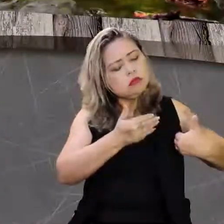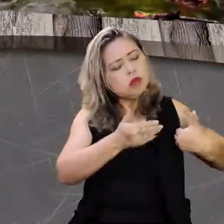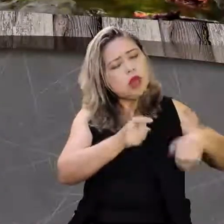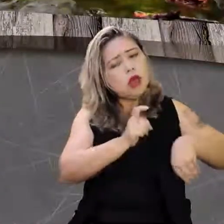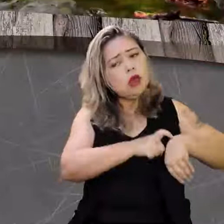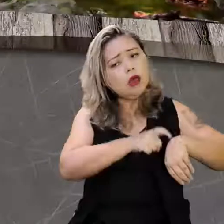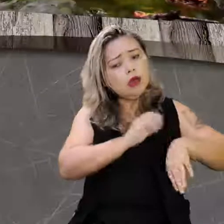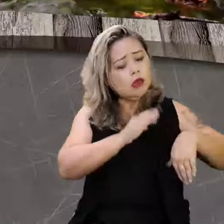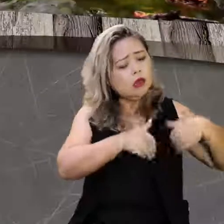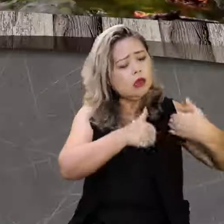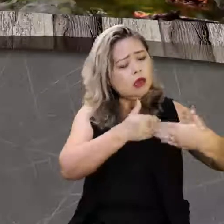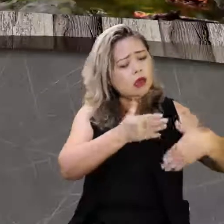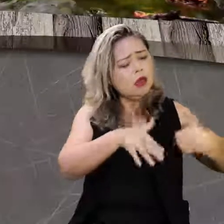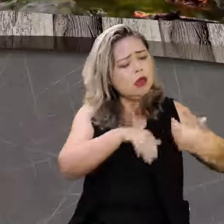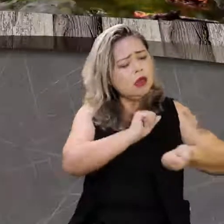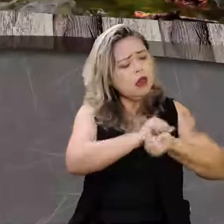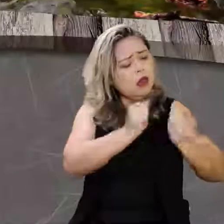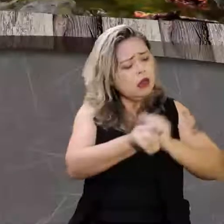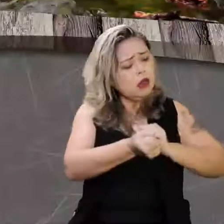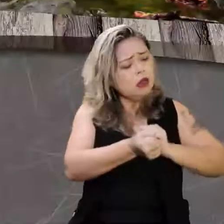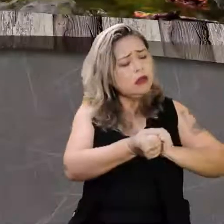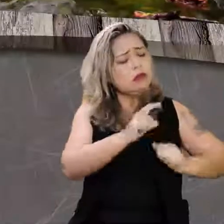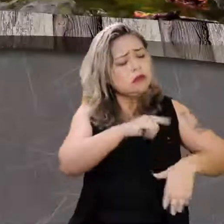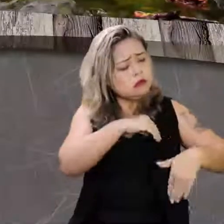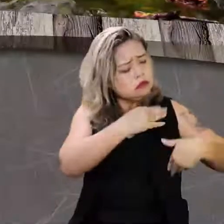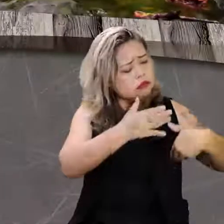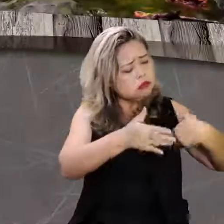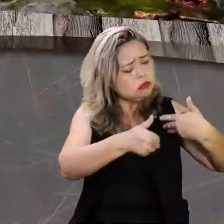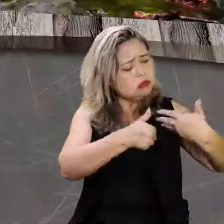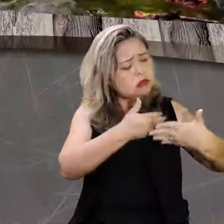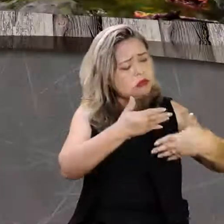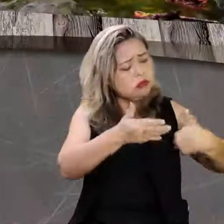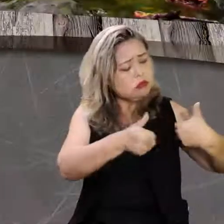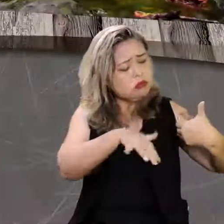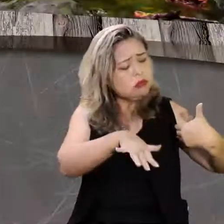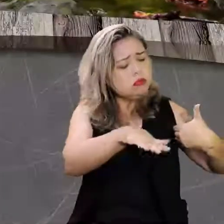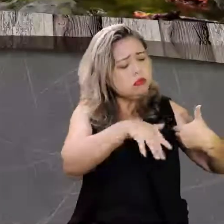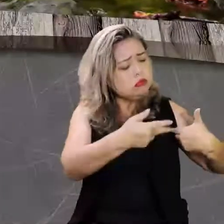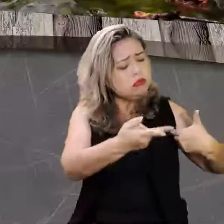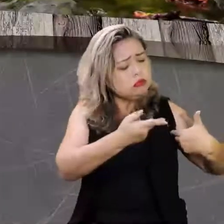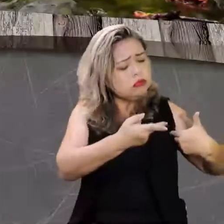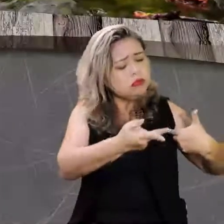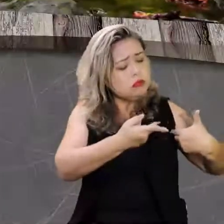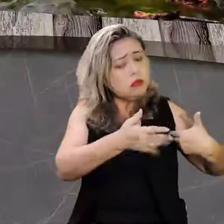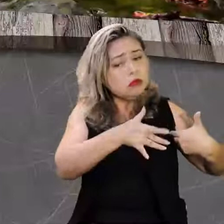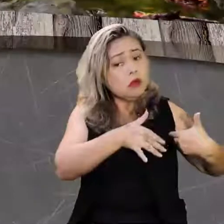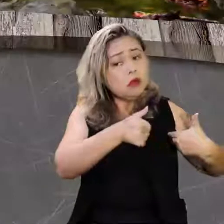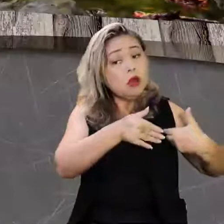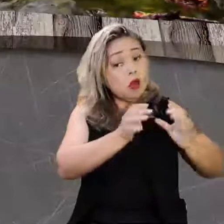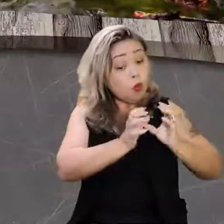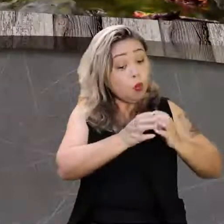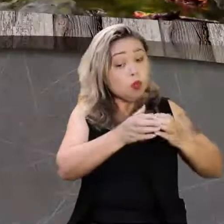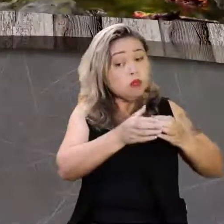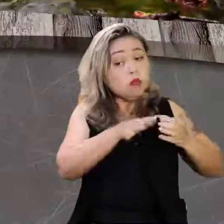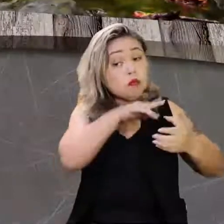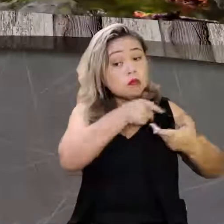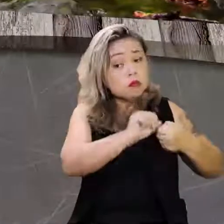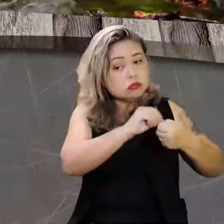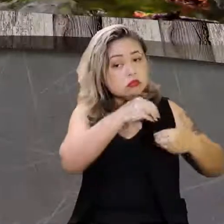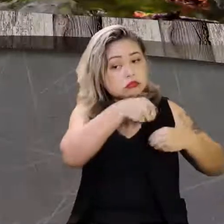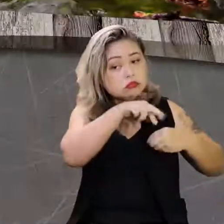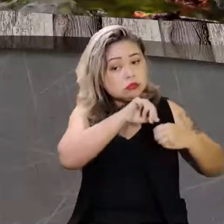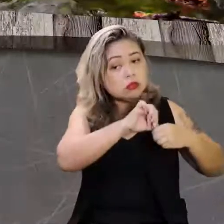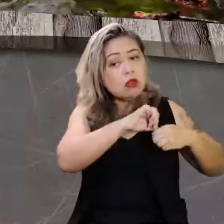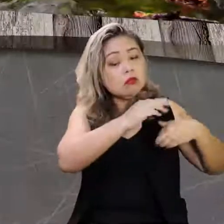do tempo, essa adaptação, então ocorreu adaptações em relação ao ambiente que eles estão. Certo? Ao longo